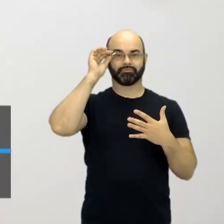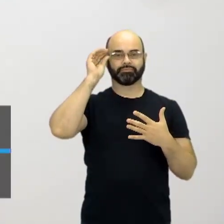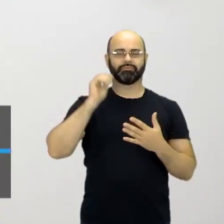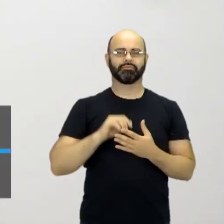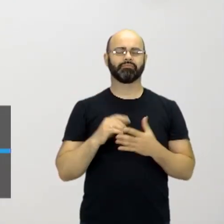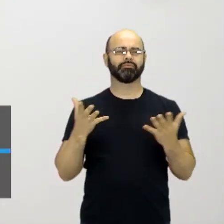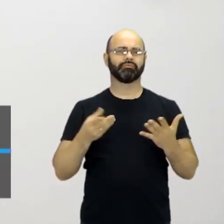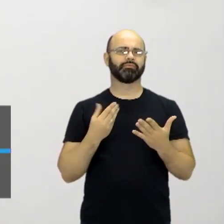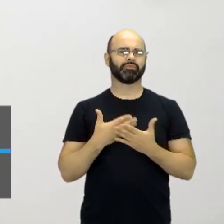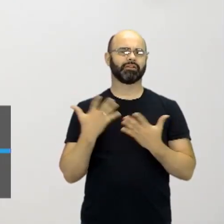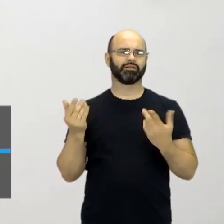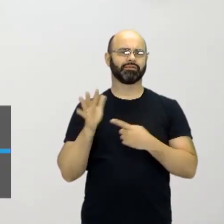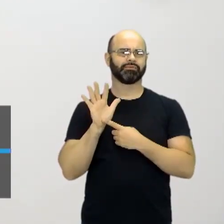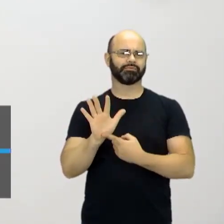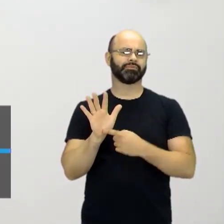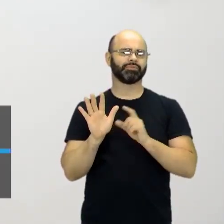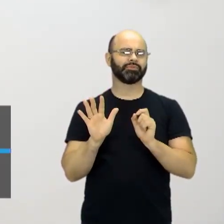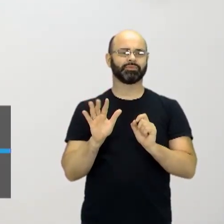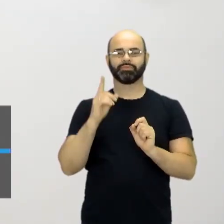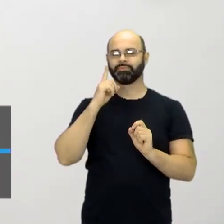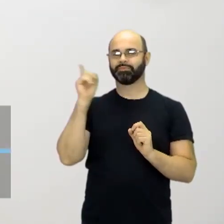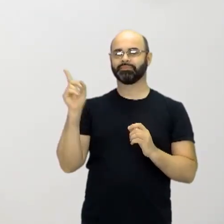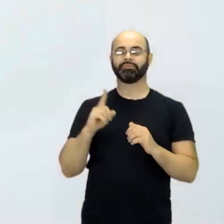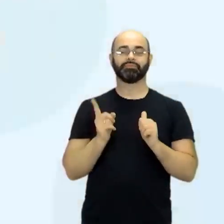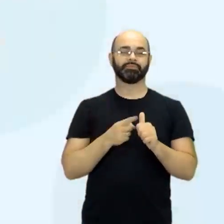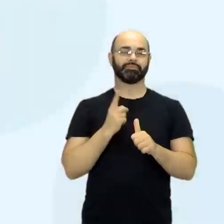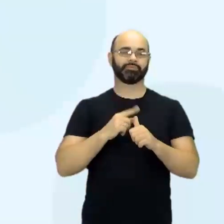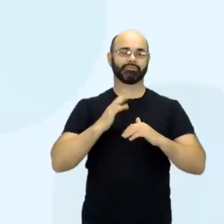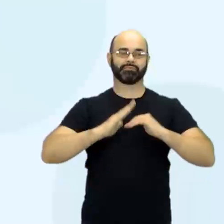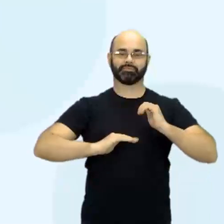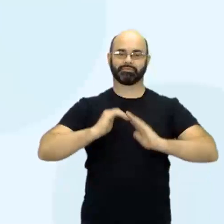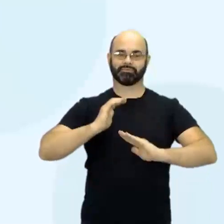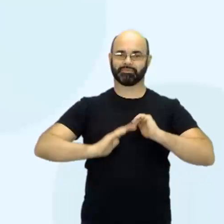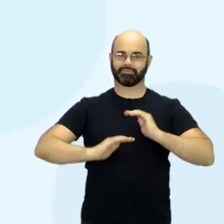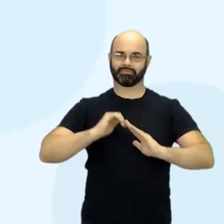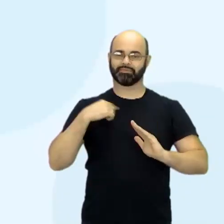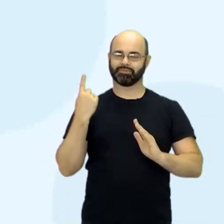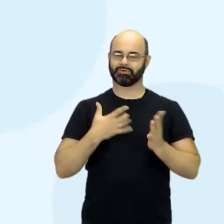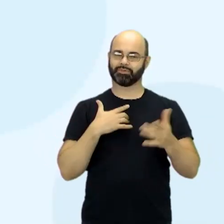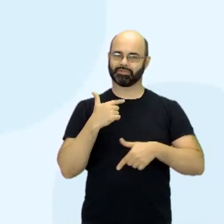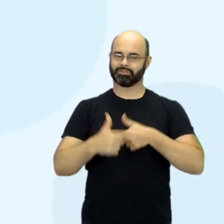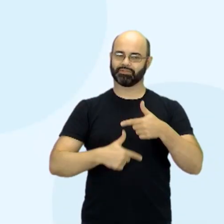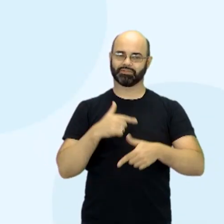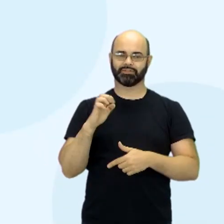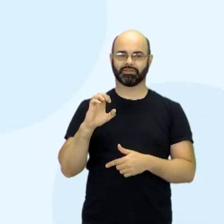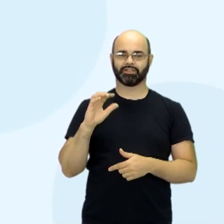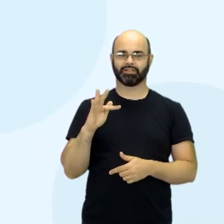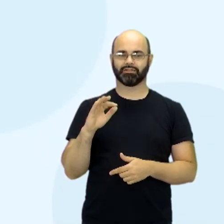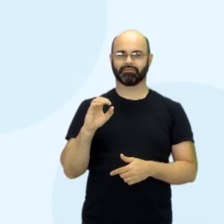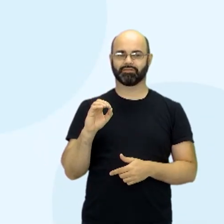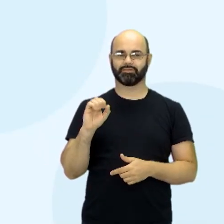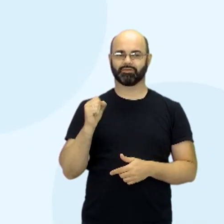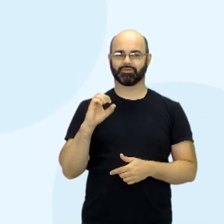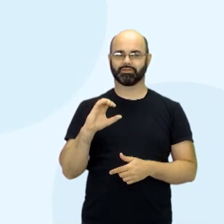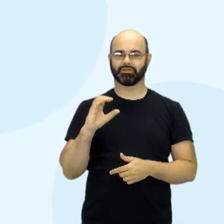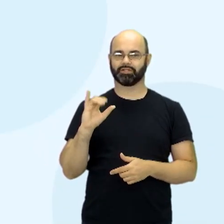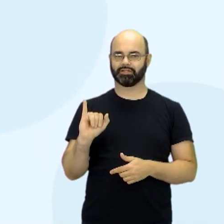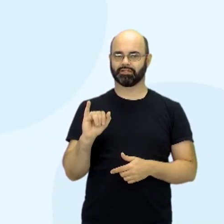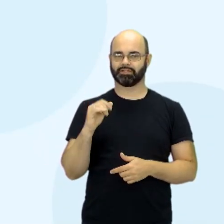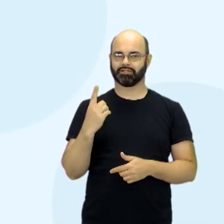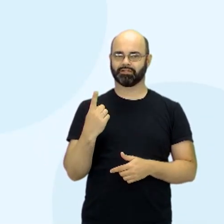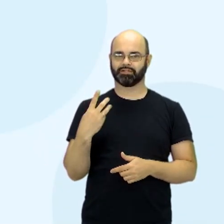nos apresenta o que que ela tem guardado aí para nós primeiro habilidade que a gente vai trabalhar hoje aqui f086